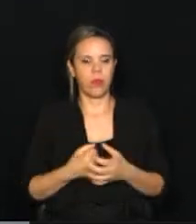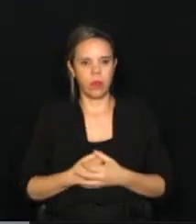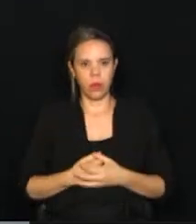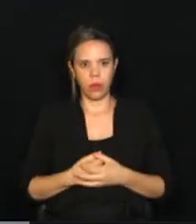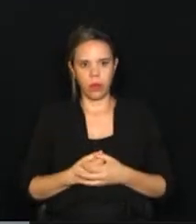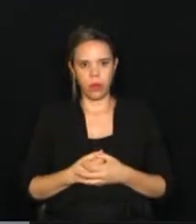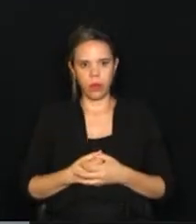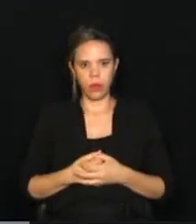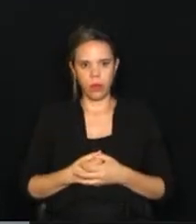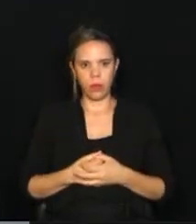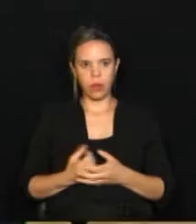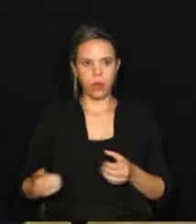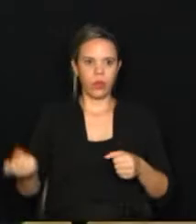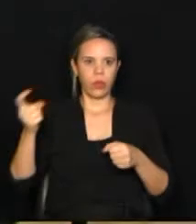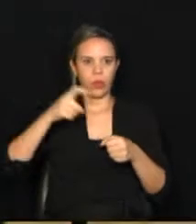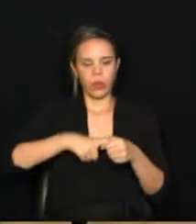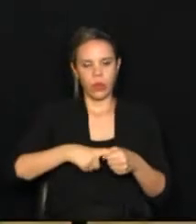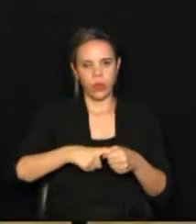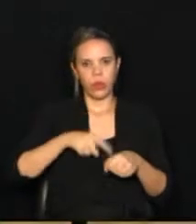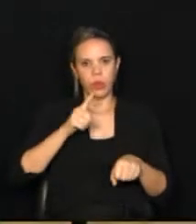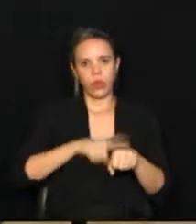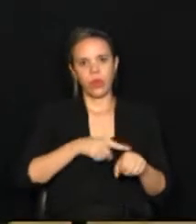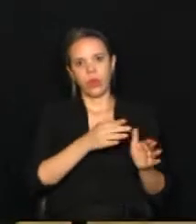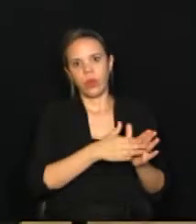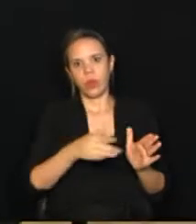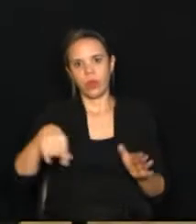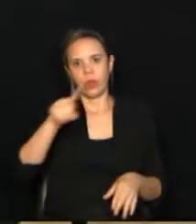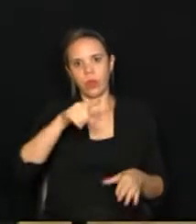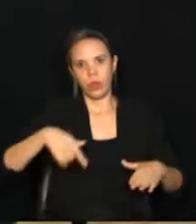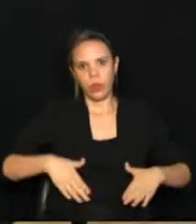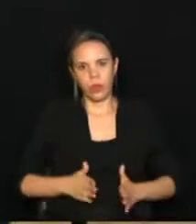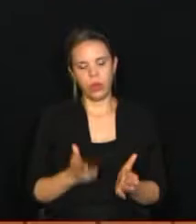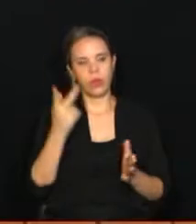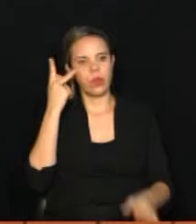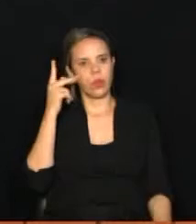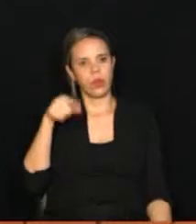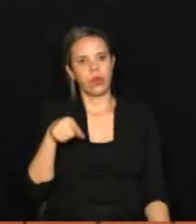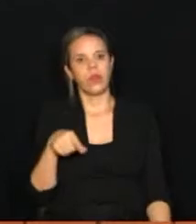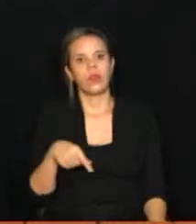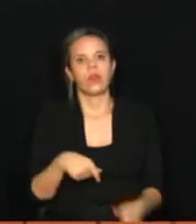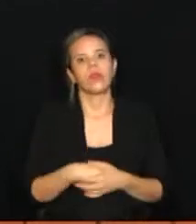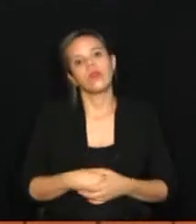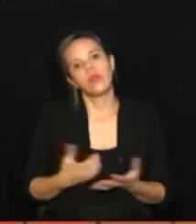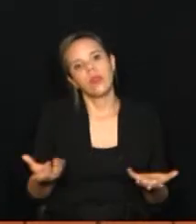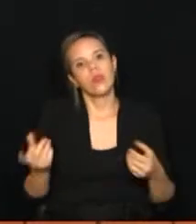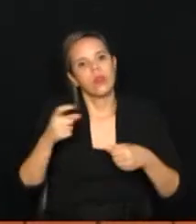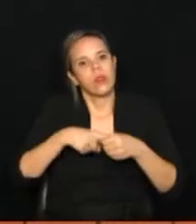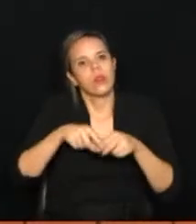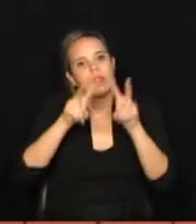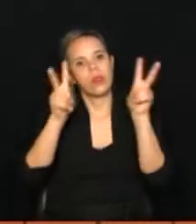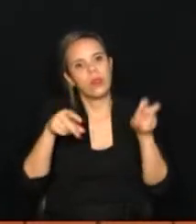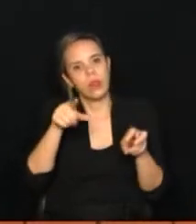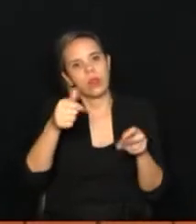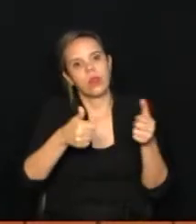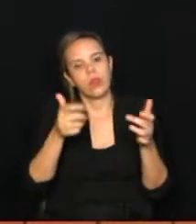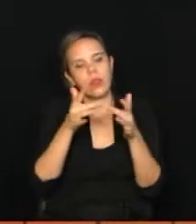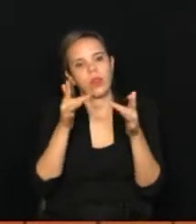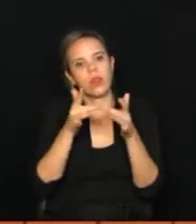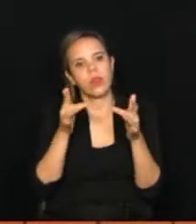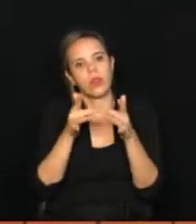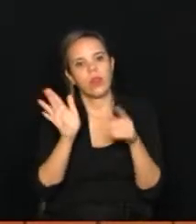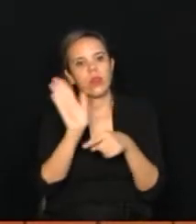Tá. Voltando um pouquinho no tempo, Tássia, você nasceu em São Paulo. Quero voltar nesse seu primeiro contato